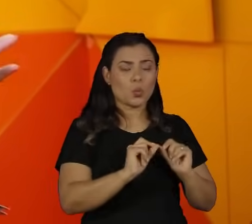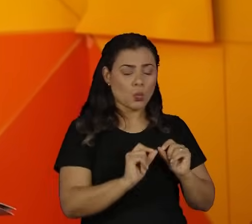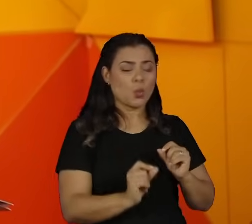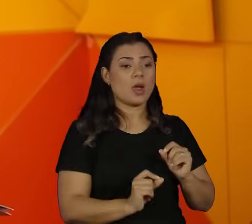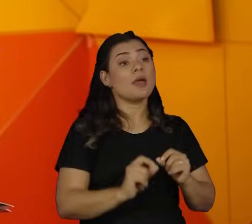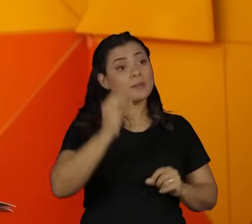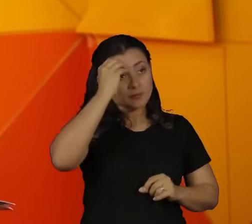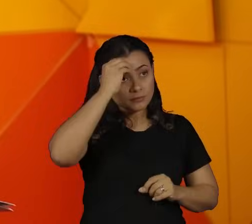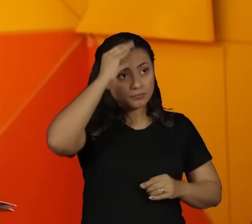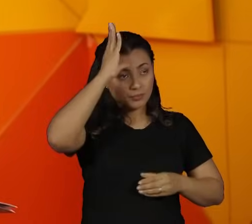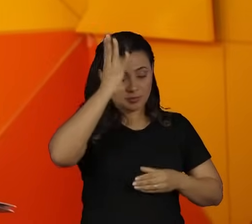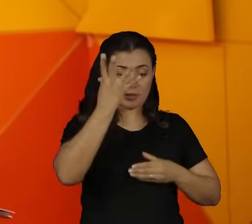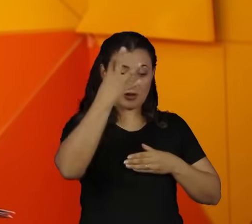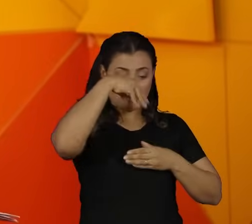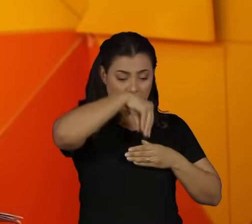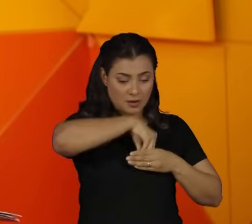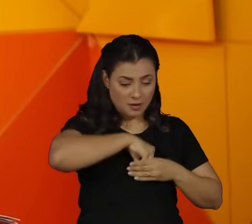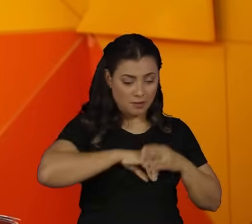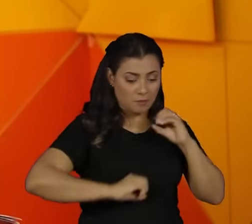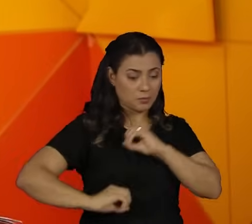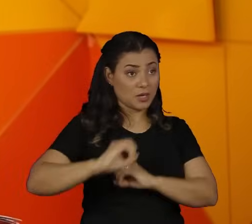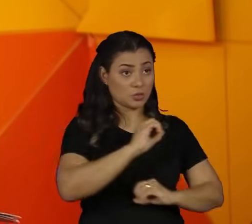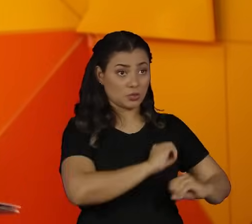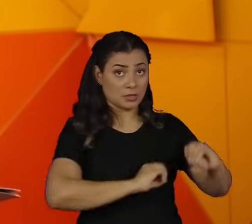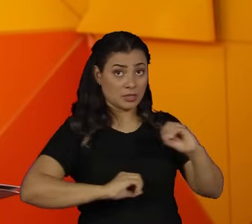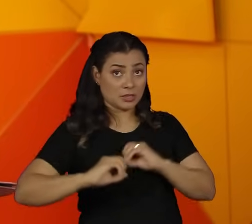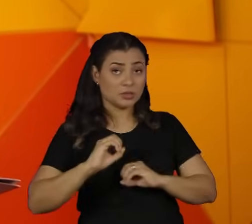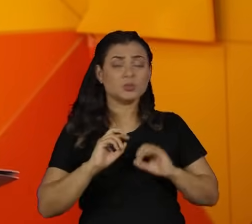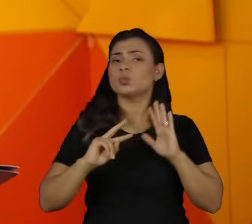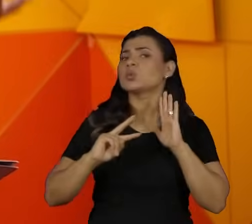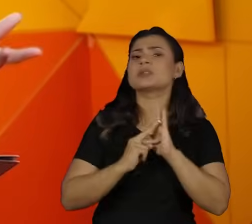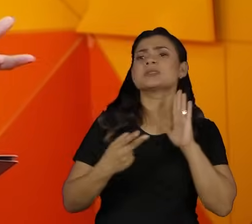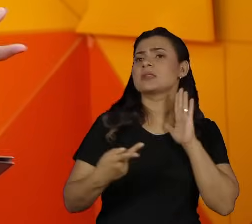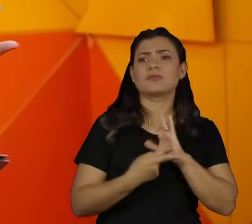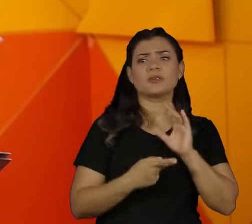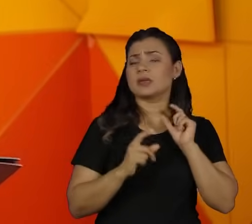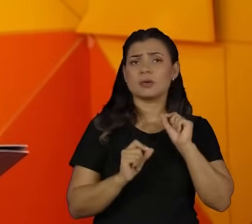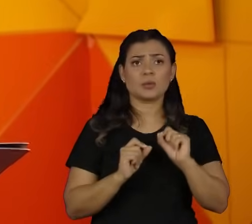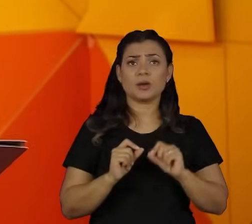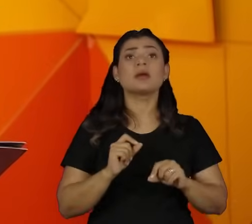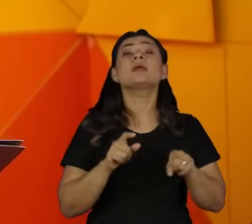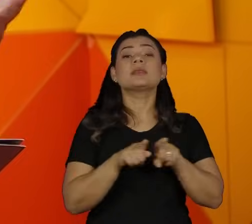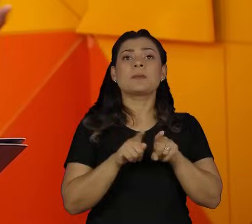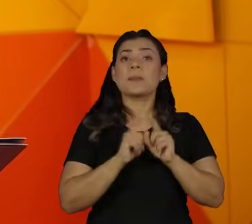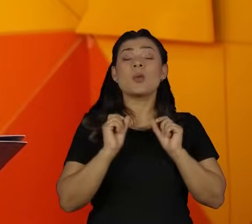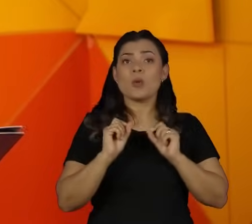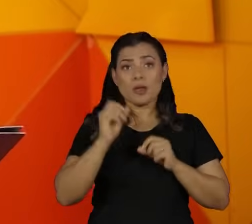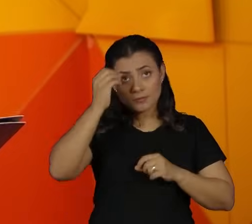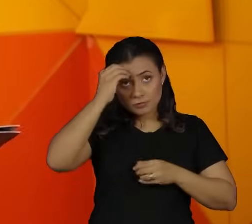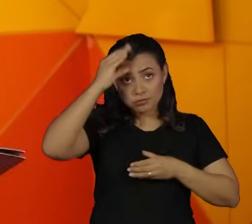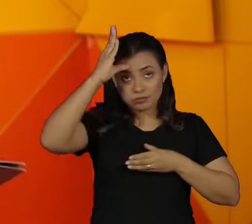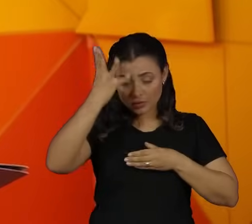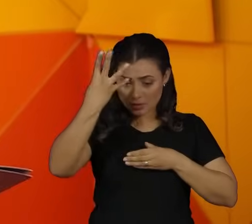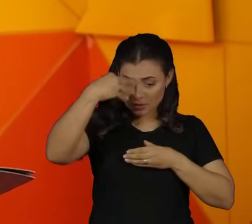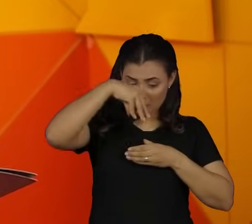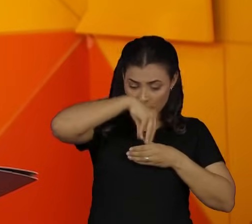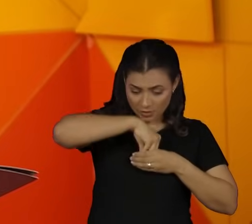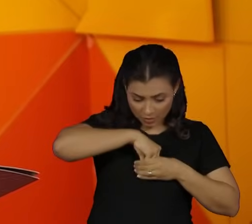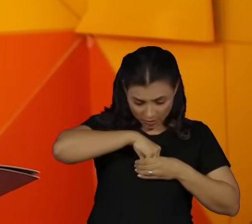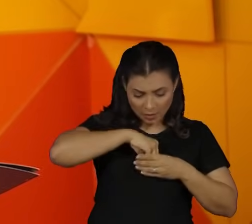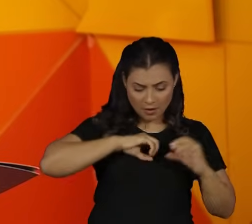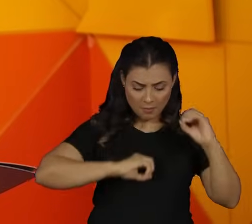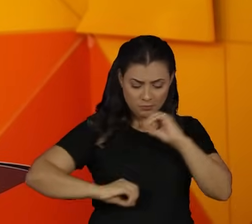quero também ter essa oportunidade de explicar para o nosso público também o que é o esotérico, porque tem muita gente que tem